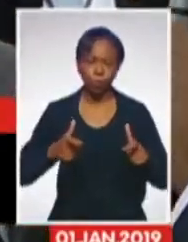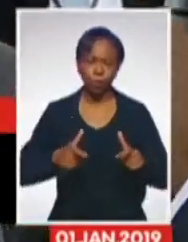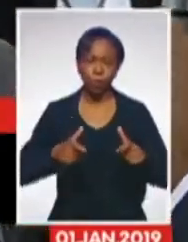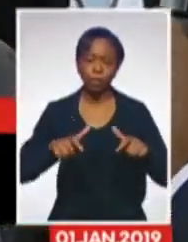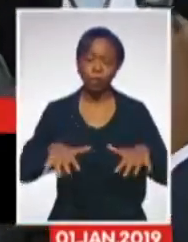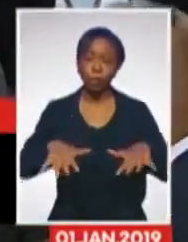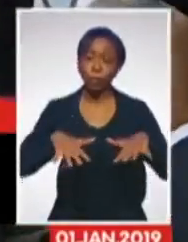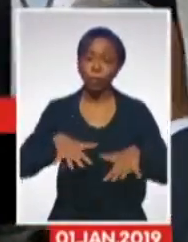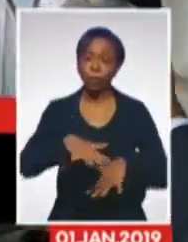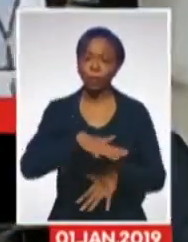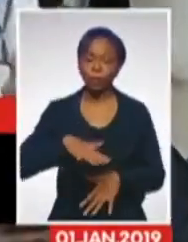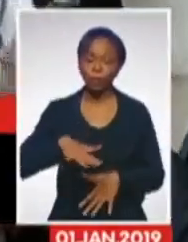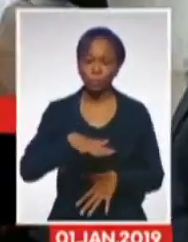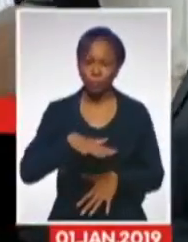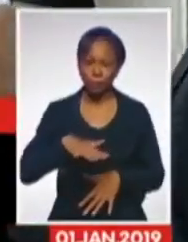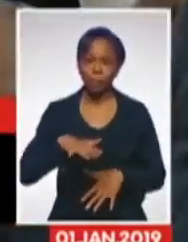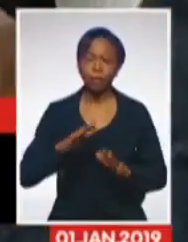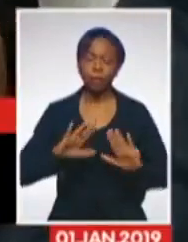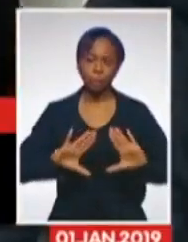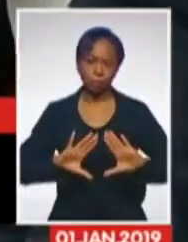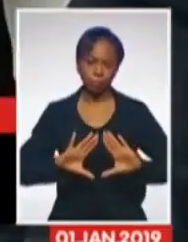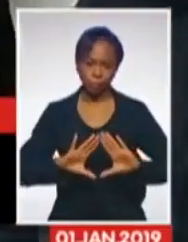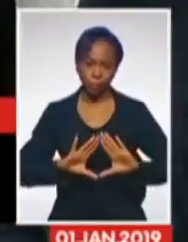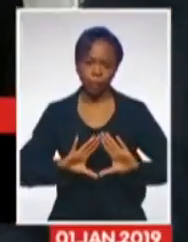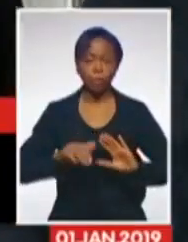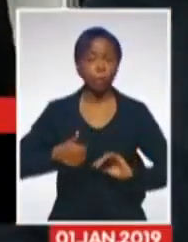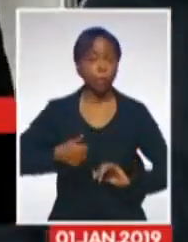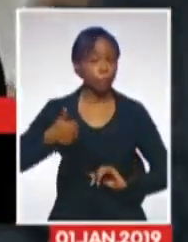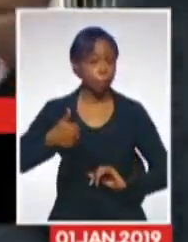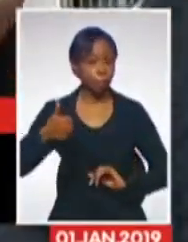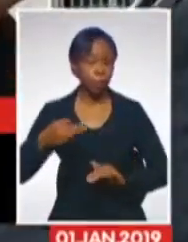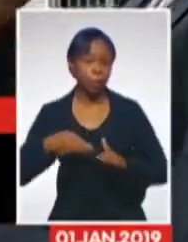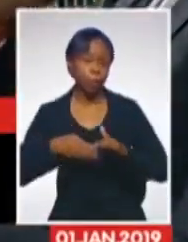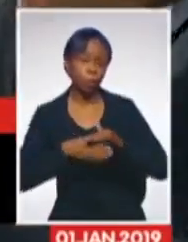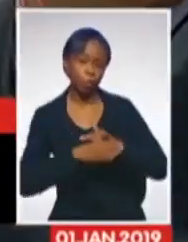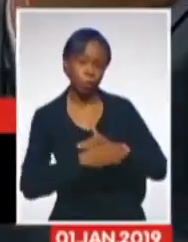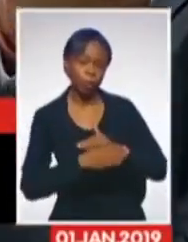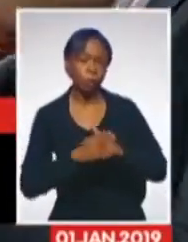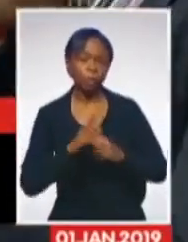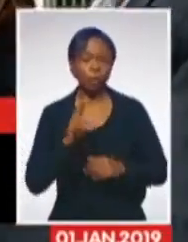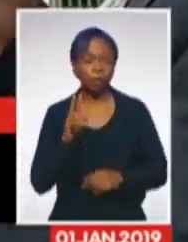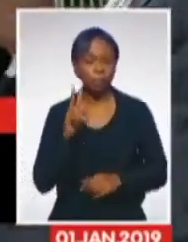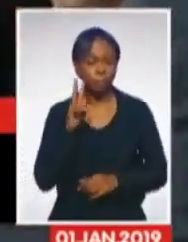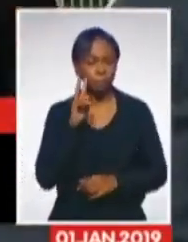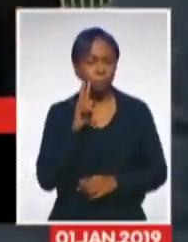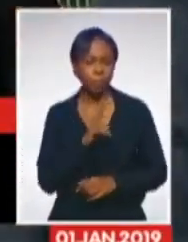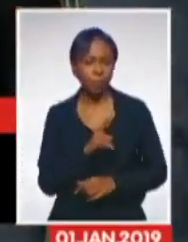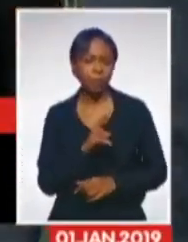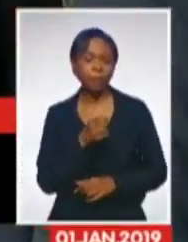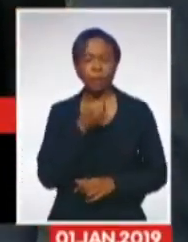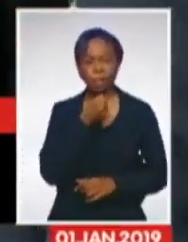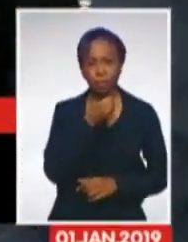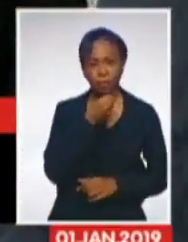de Oliveira e vai se dirigir, primeiramente, à fala com a imprensa.